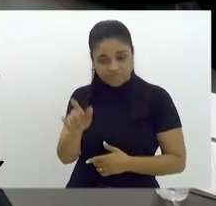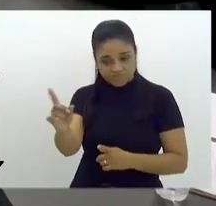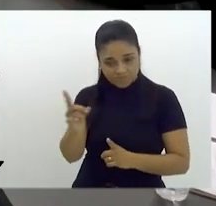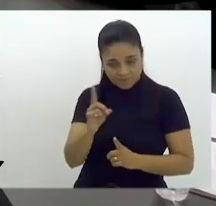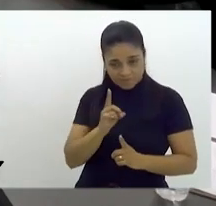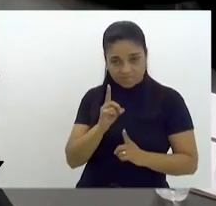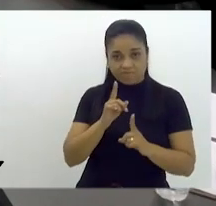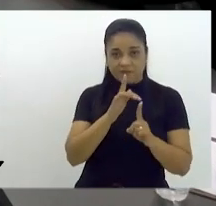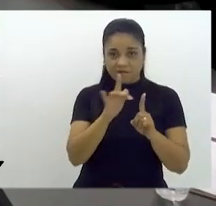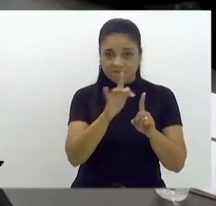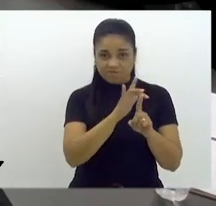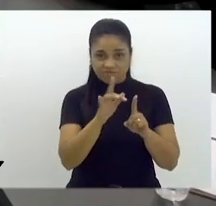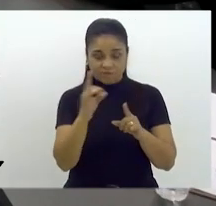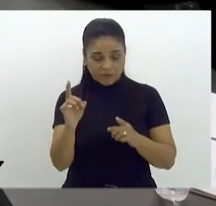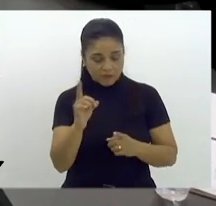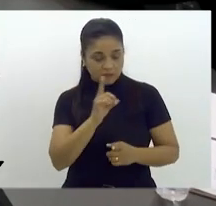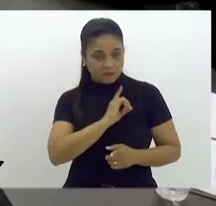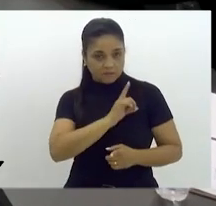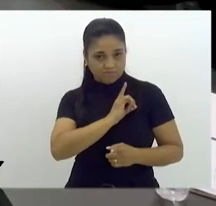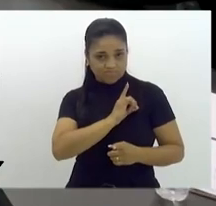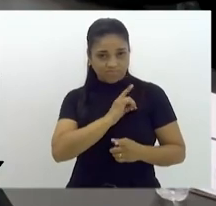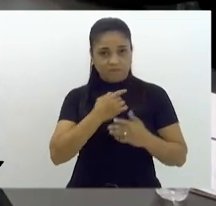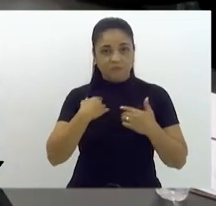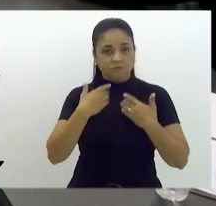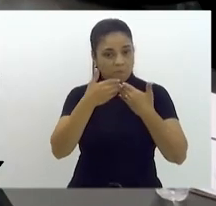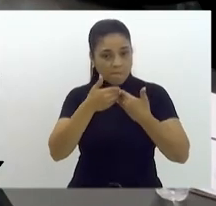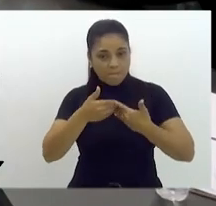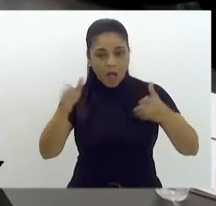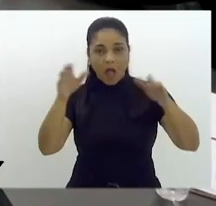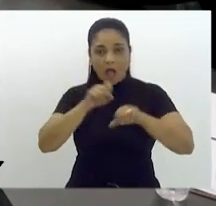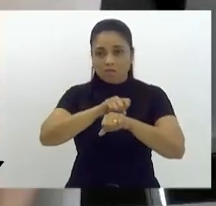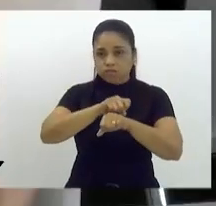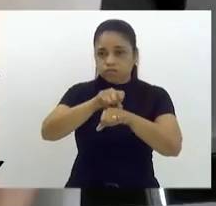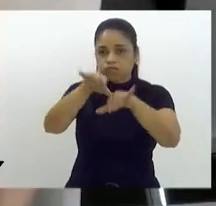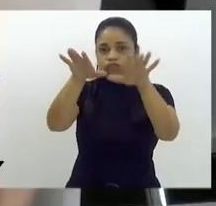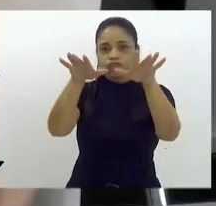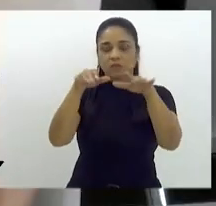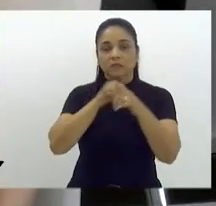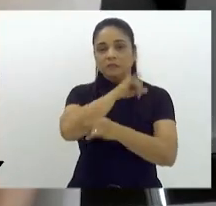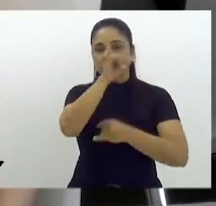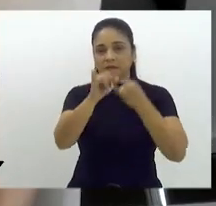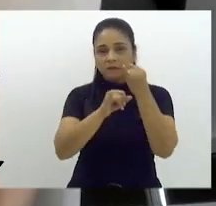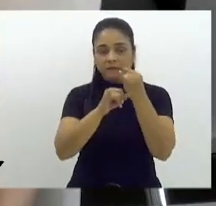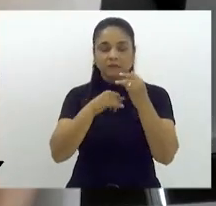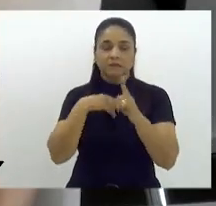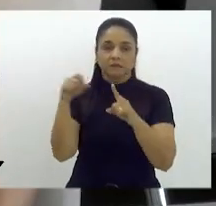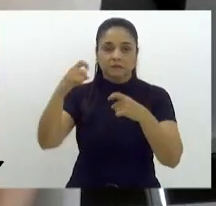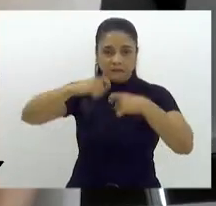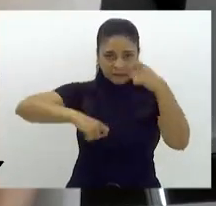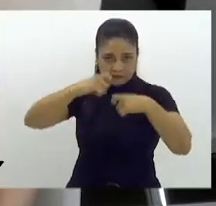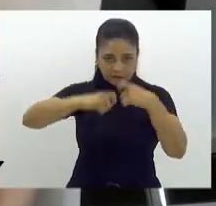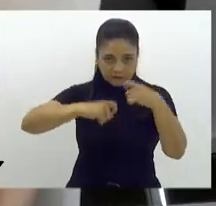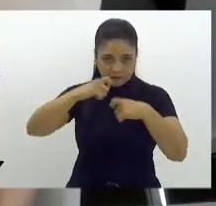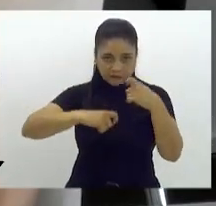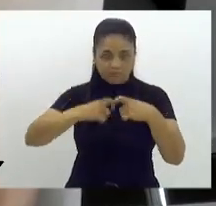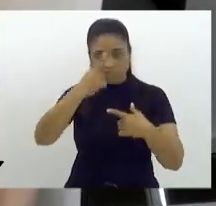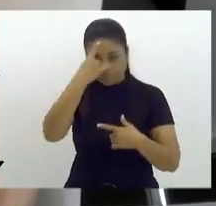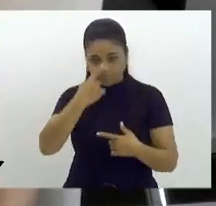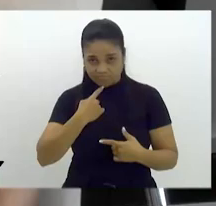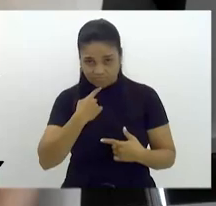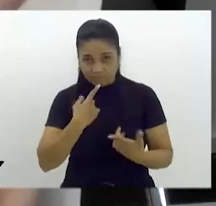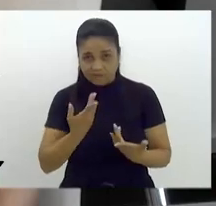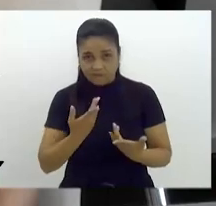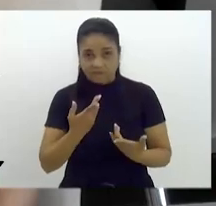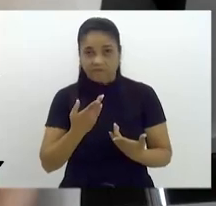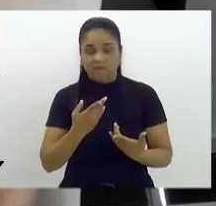no caso de divulgação de cena íntima que normalmente é feita pela internet em redes sociais ou em outro meio nós